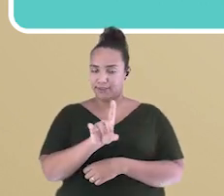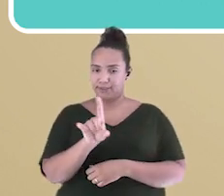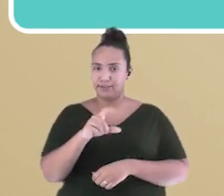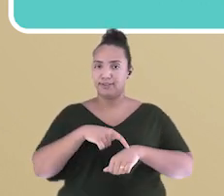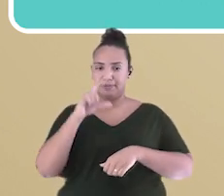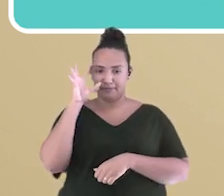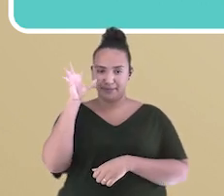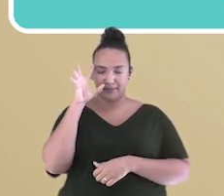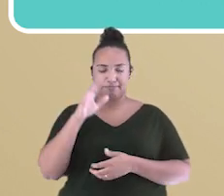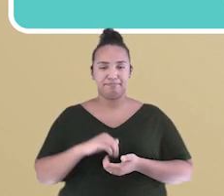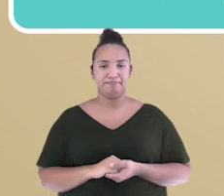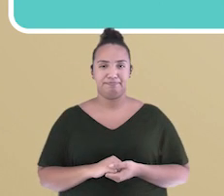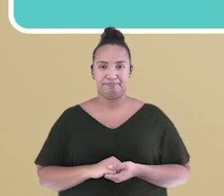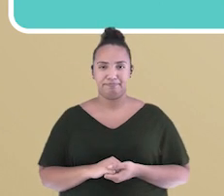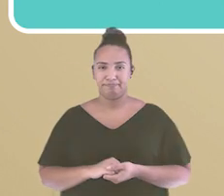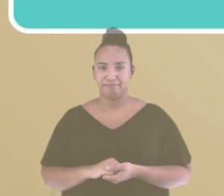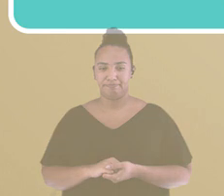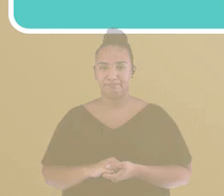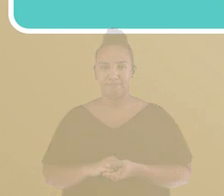te dar um tempo para pensar.